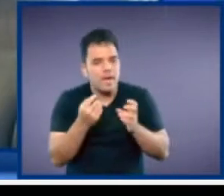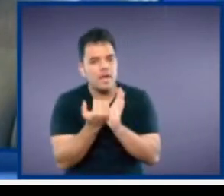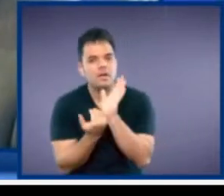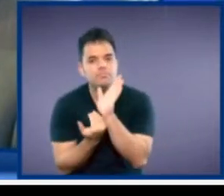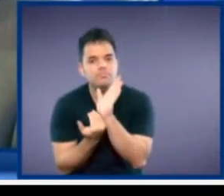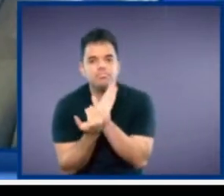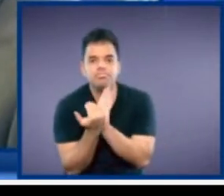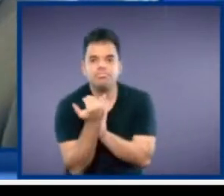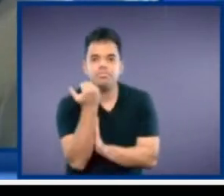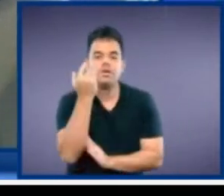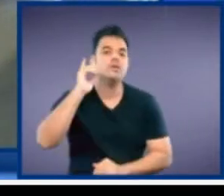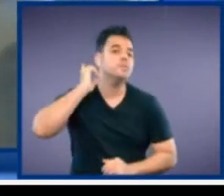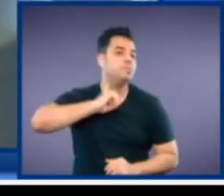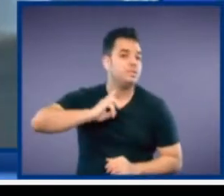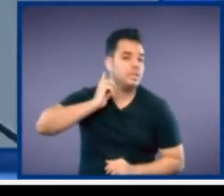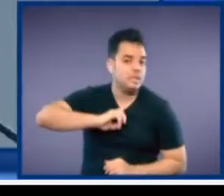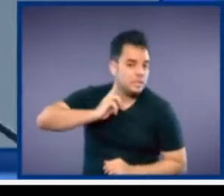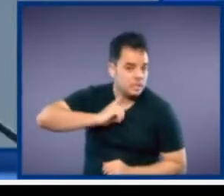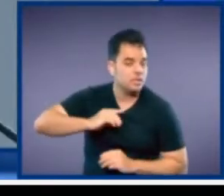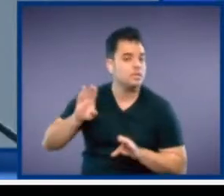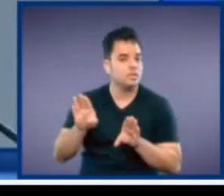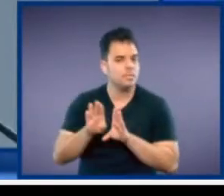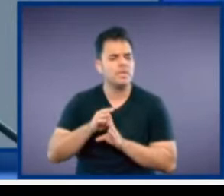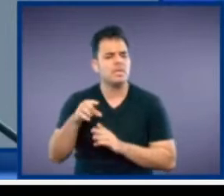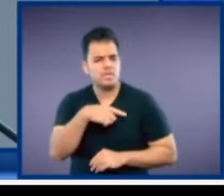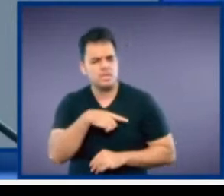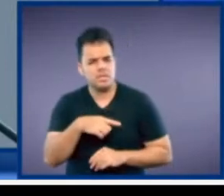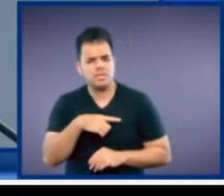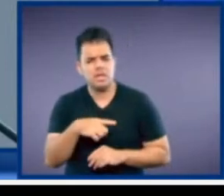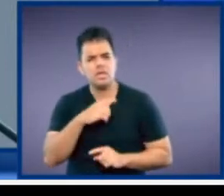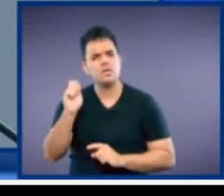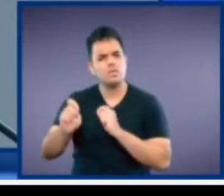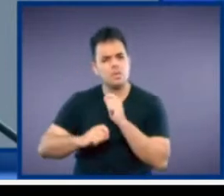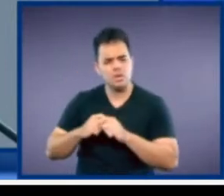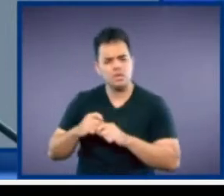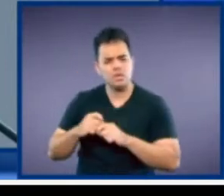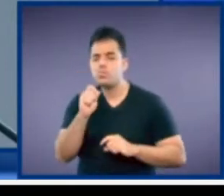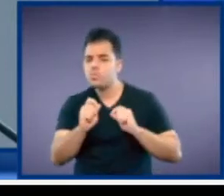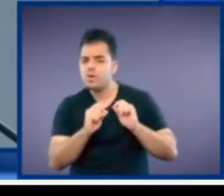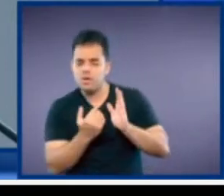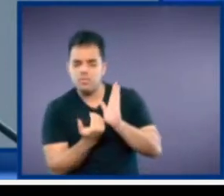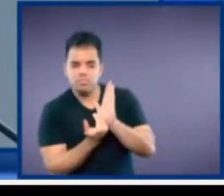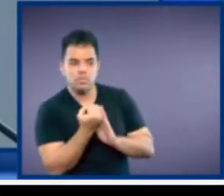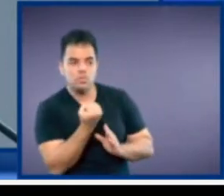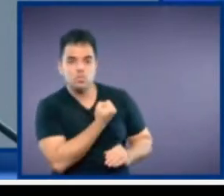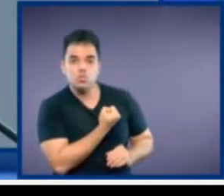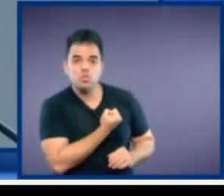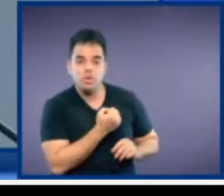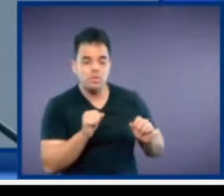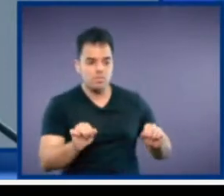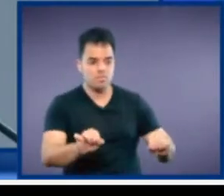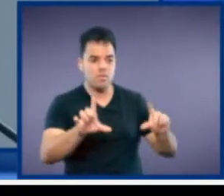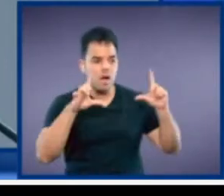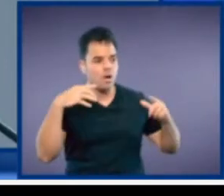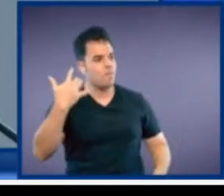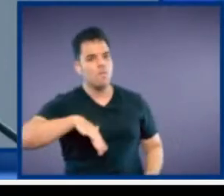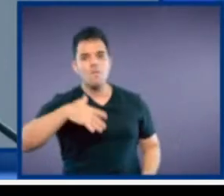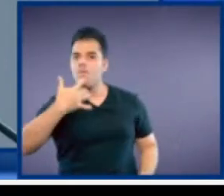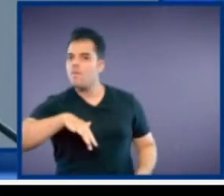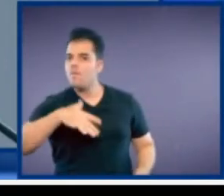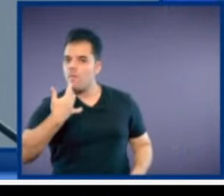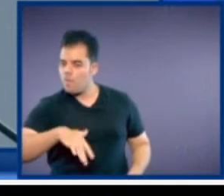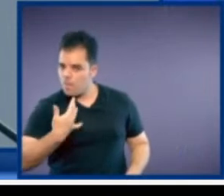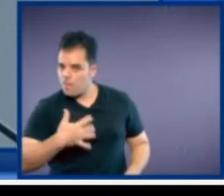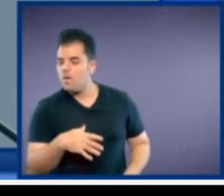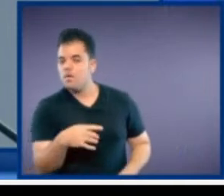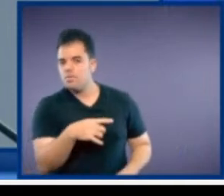Minas, depois de sofrer muito, tem caminhado. Os números aqui são expressivos, como foi dito.